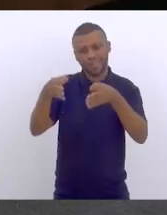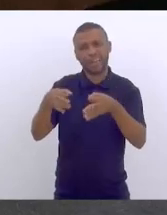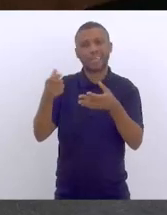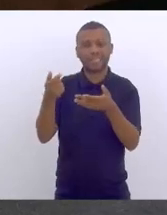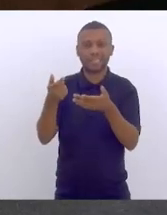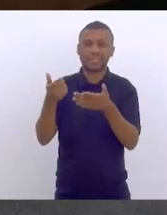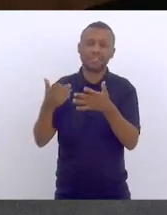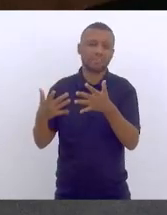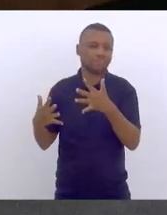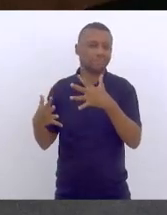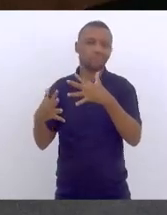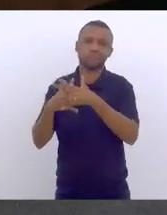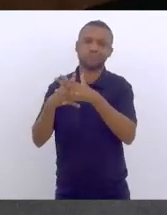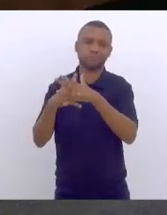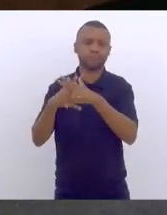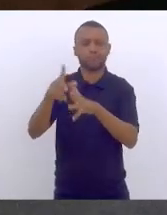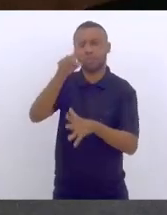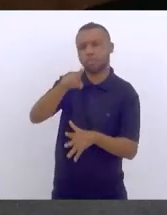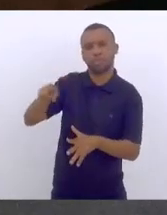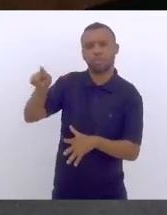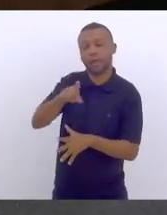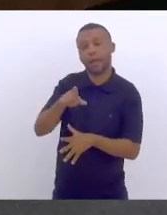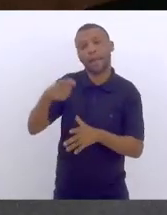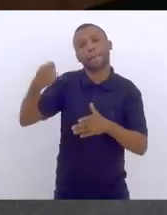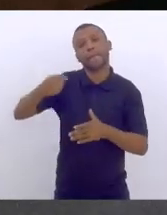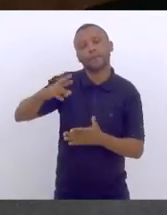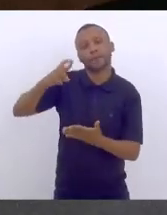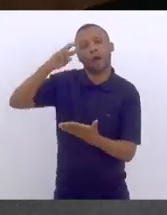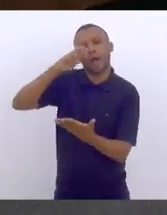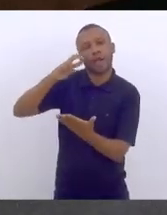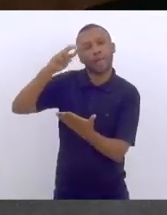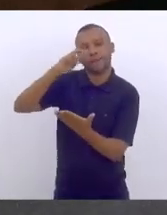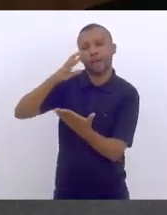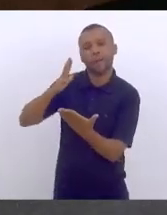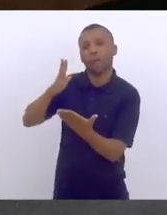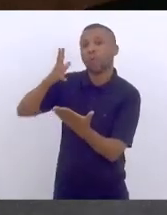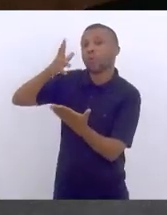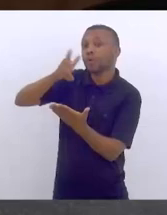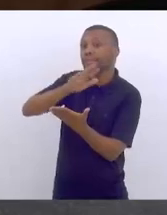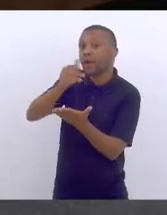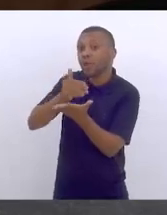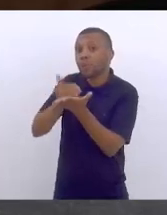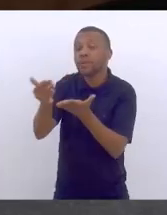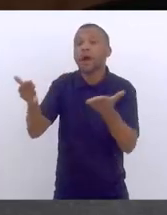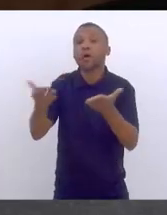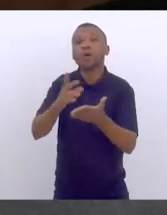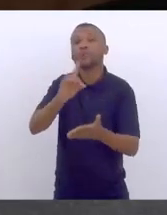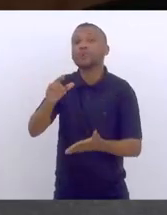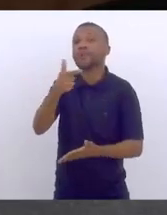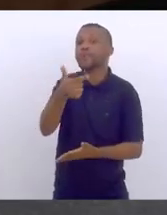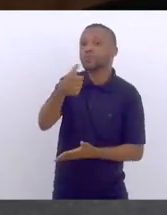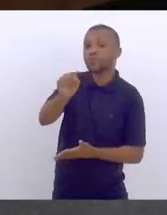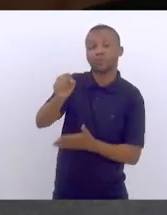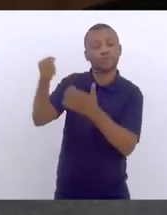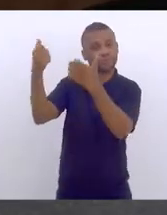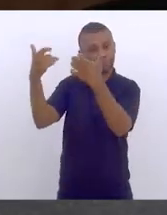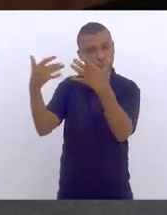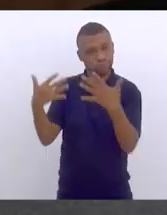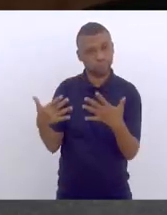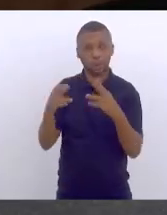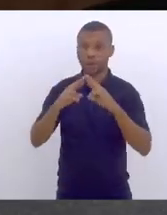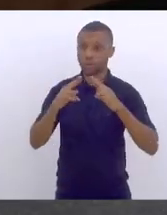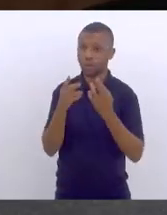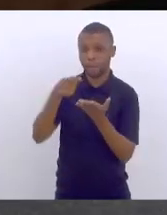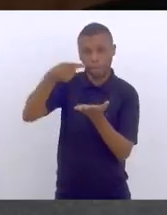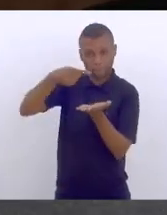muito ultrapassado, e querem rever. E essa revisão vai começar agora, dia 28. Foi o que nos foi dito, a reunião está